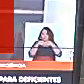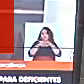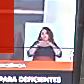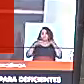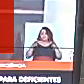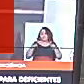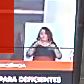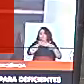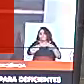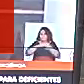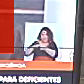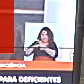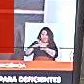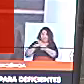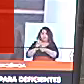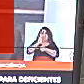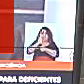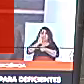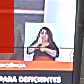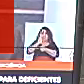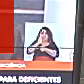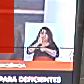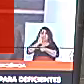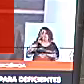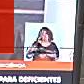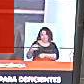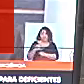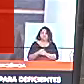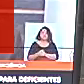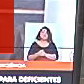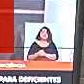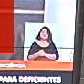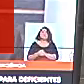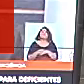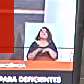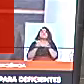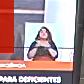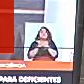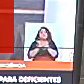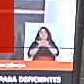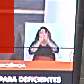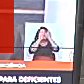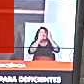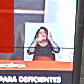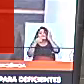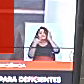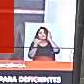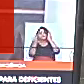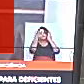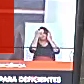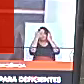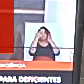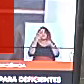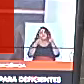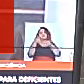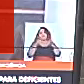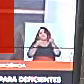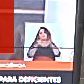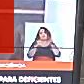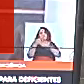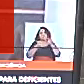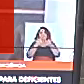Maurício. Registrar nossa satisfação de estar aqui discutindo esse tema tão relevante para a política de transporte do